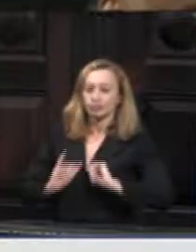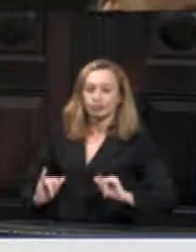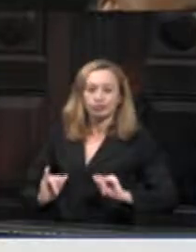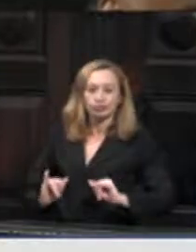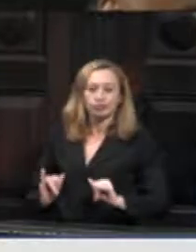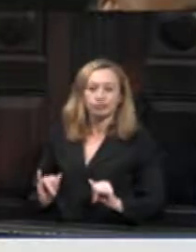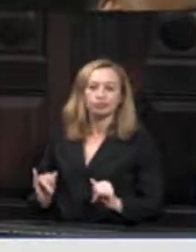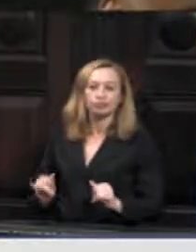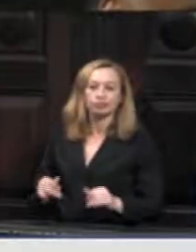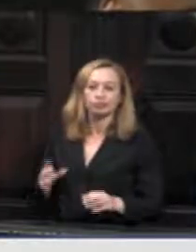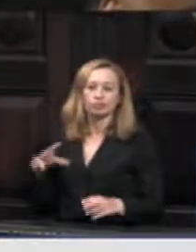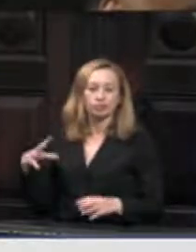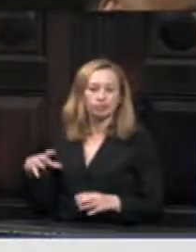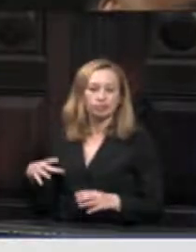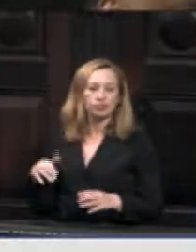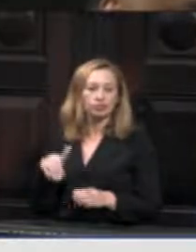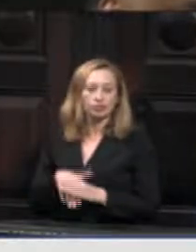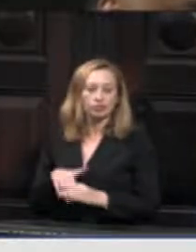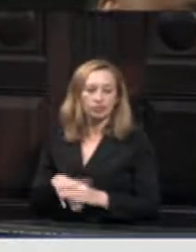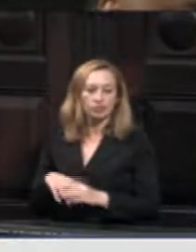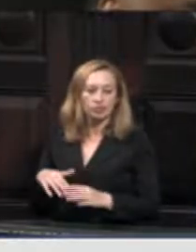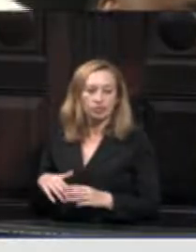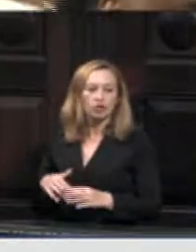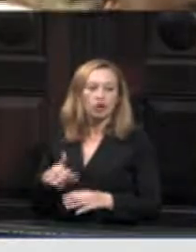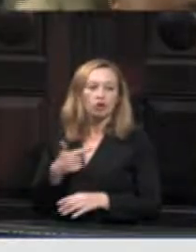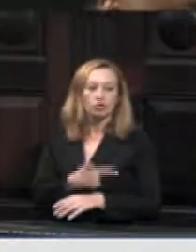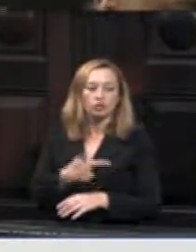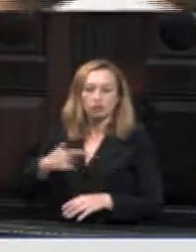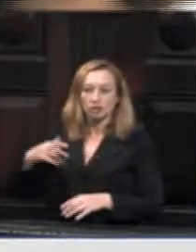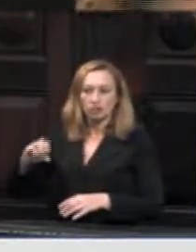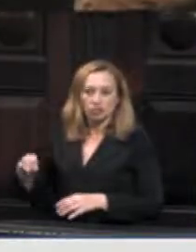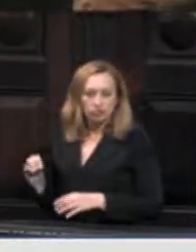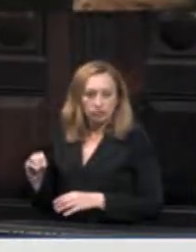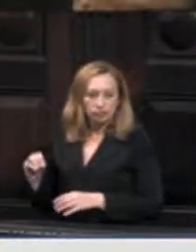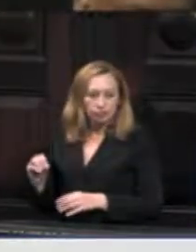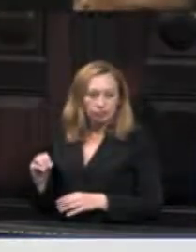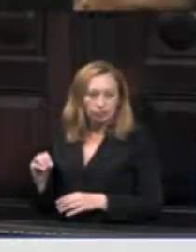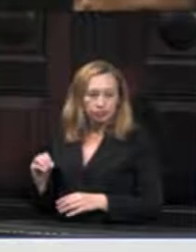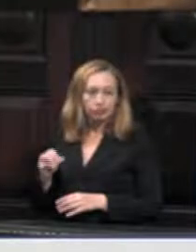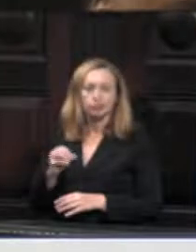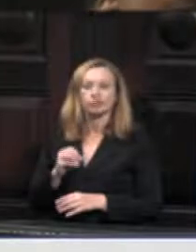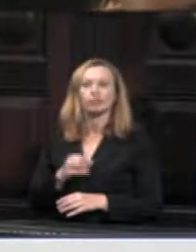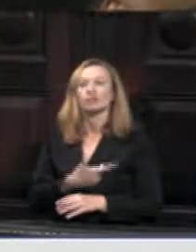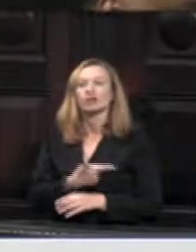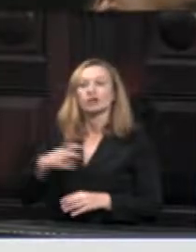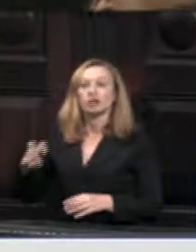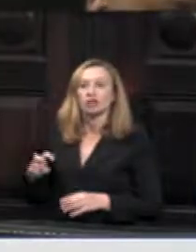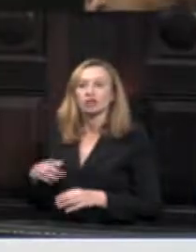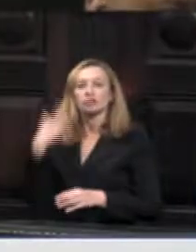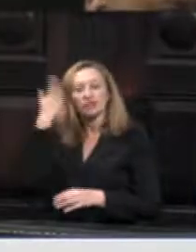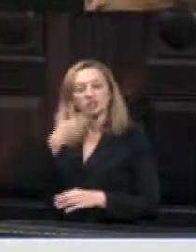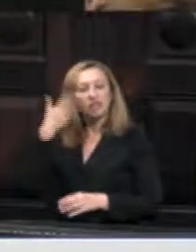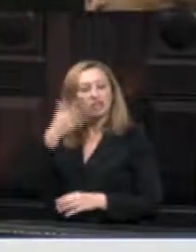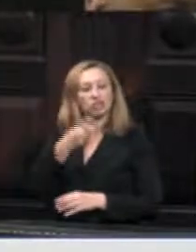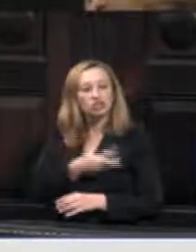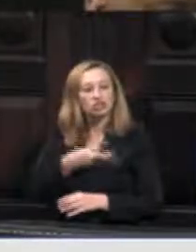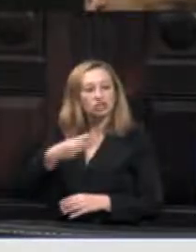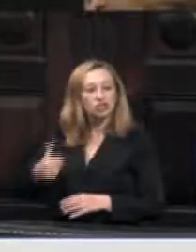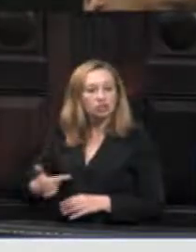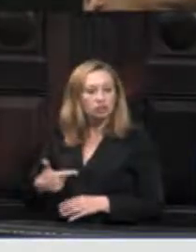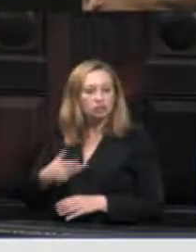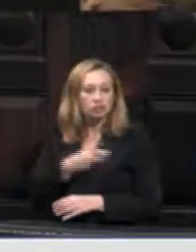votação e discussão única projeto de lei complementar 10 de 2015, de autoria do Poder Executivo, mensagem 32 de 2015, que dispõe